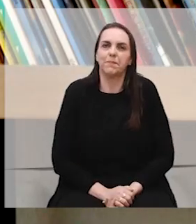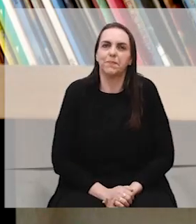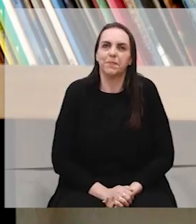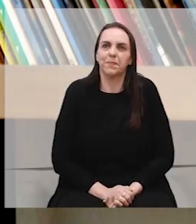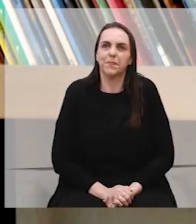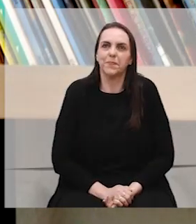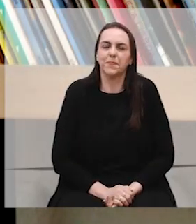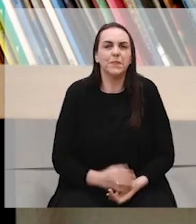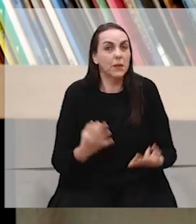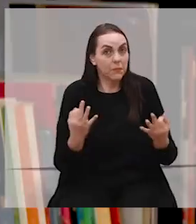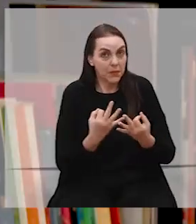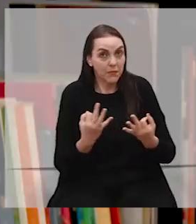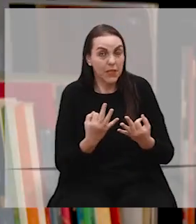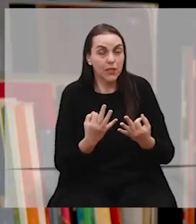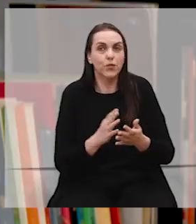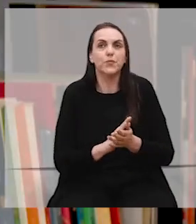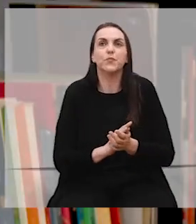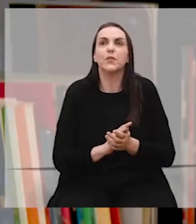possibilidades. Perfeito.